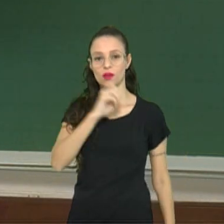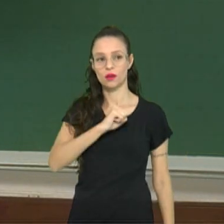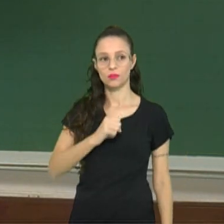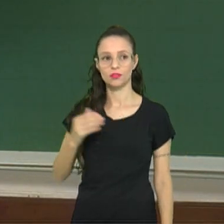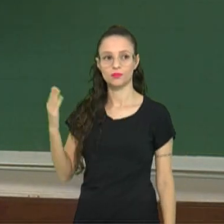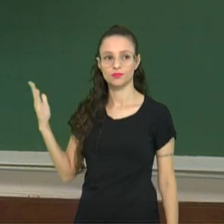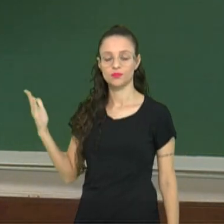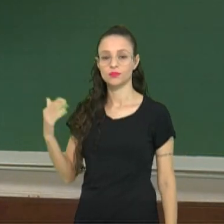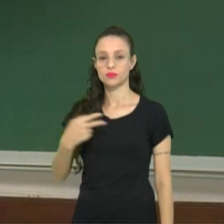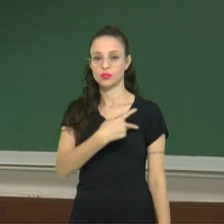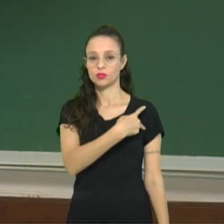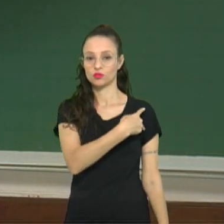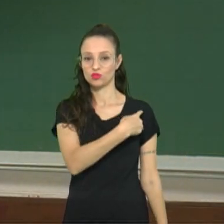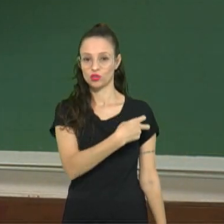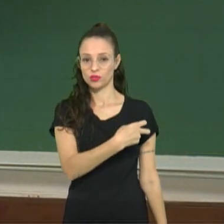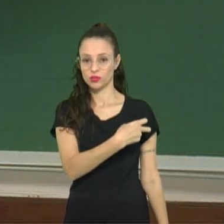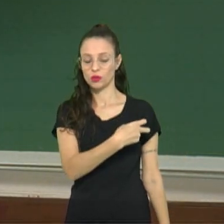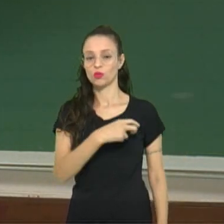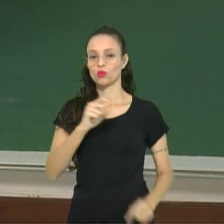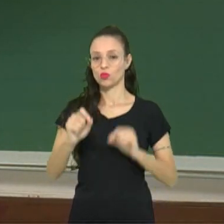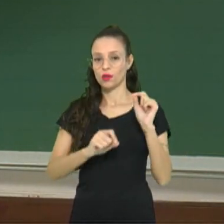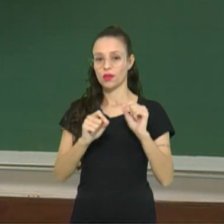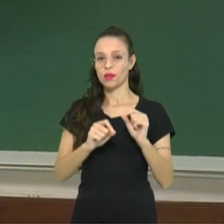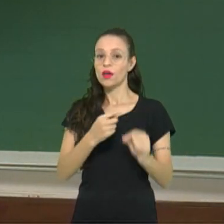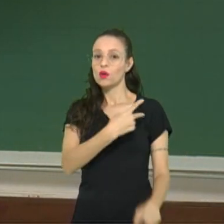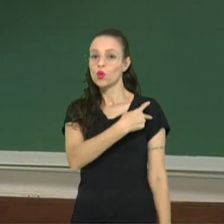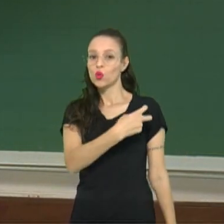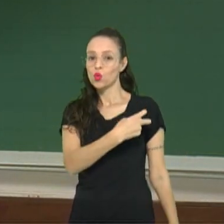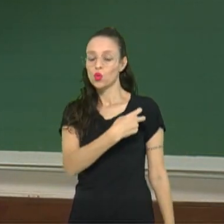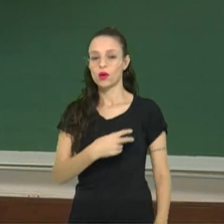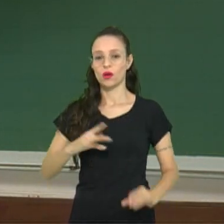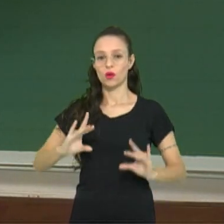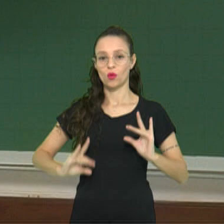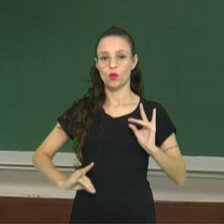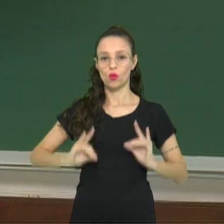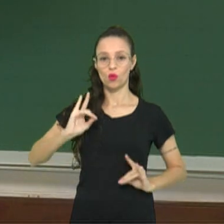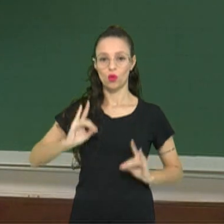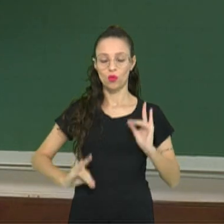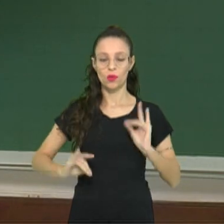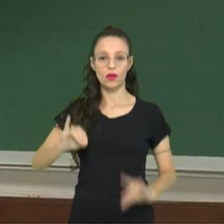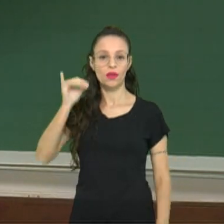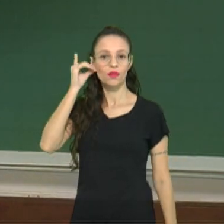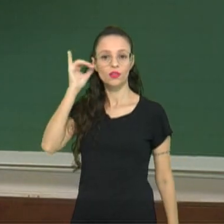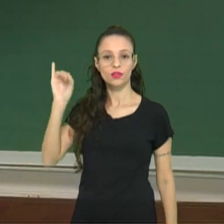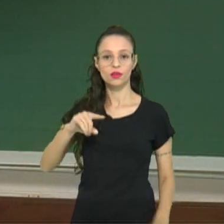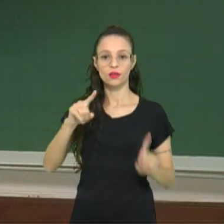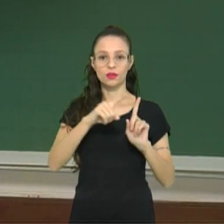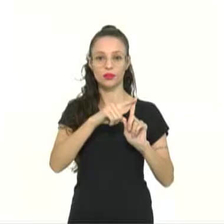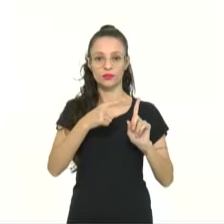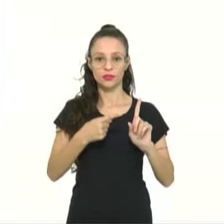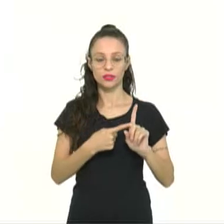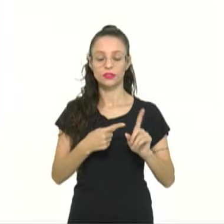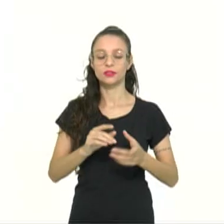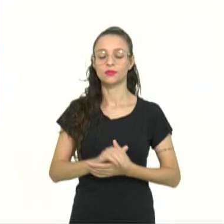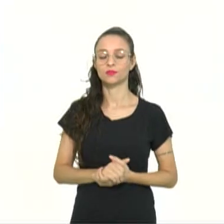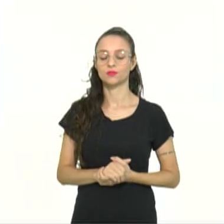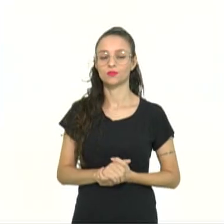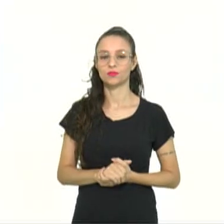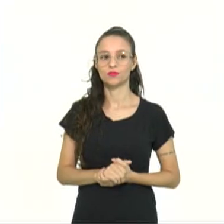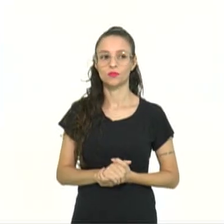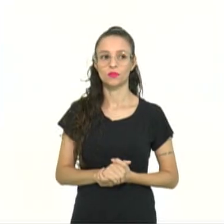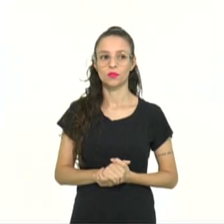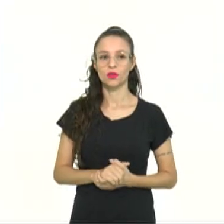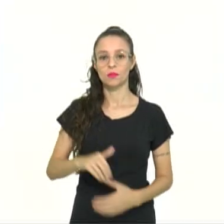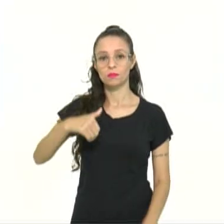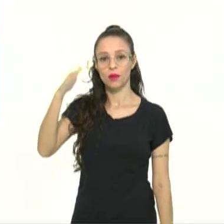um. Temos a injeção, onde são aplicados hormônios, né, que vão evitar essa gravidez, tá? Temos o mais